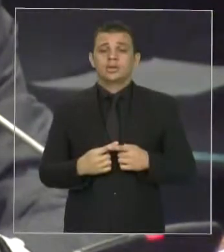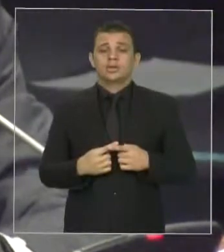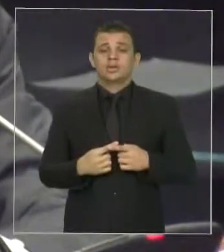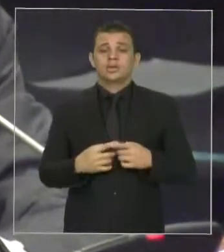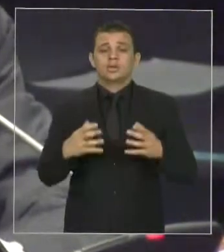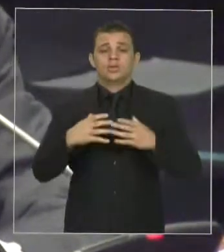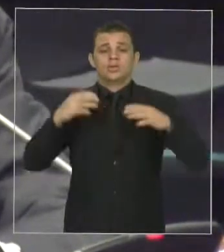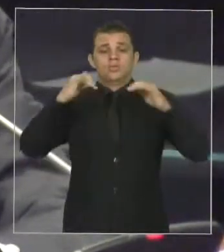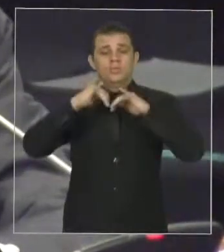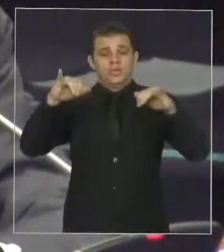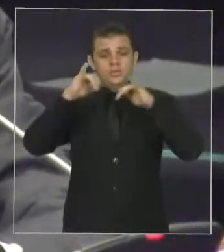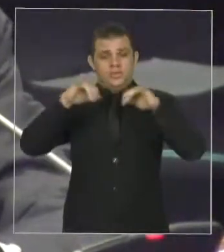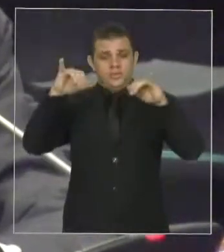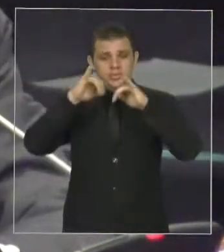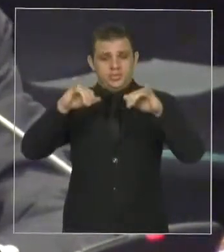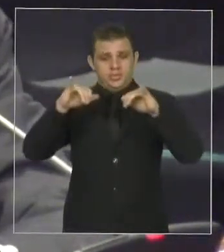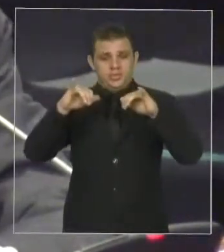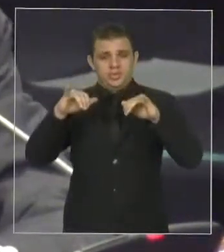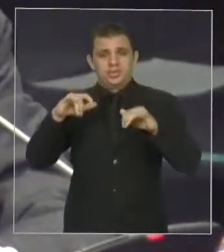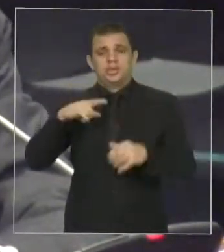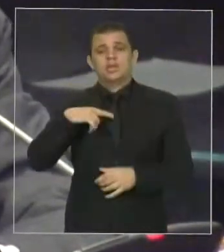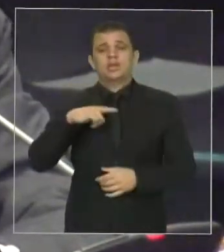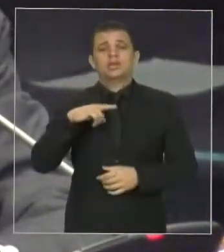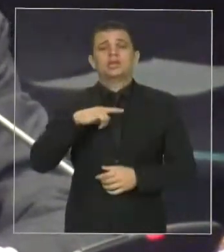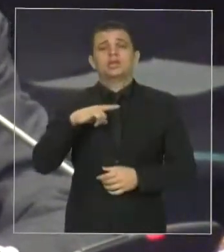só com o governo do Maranhão, que realmente está